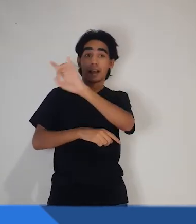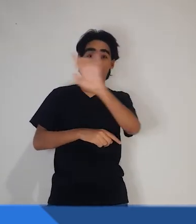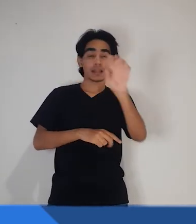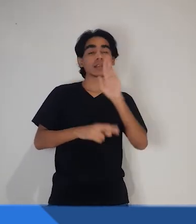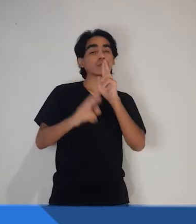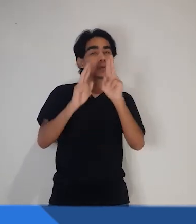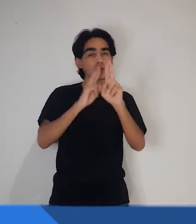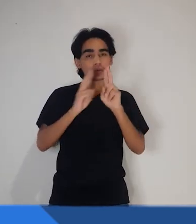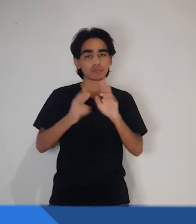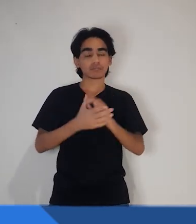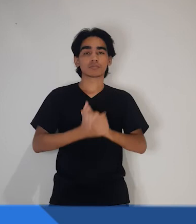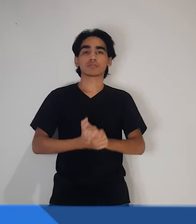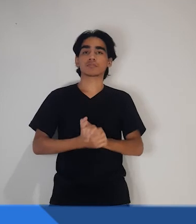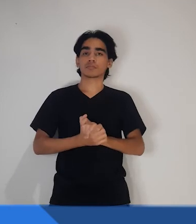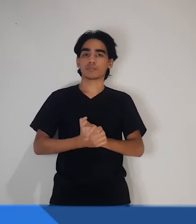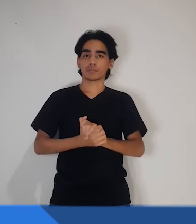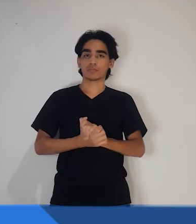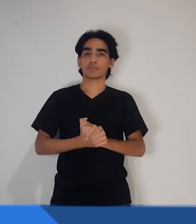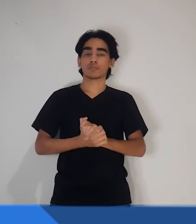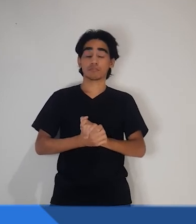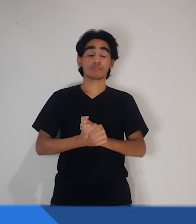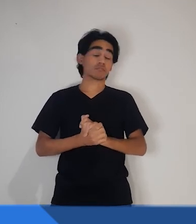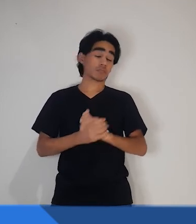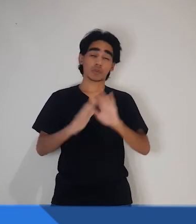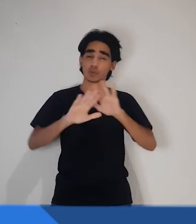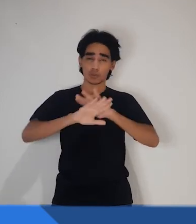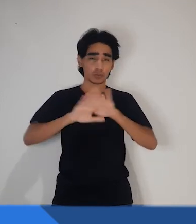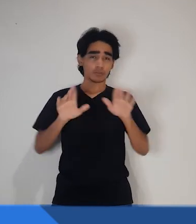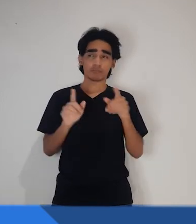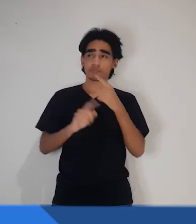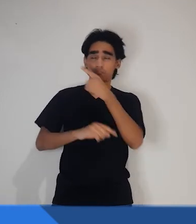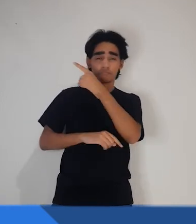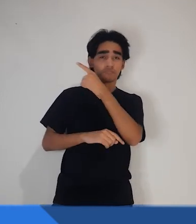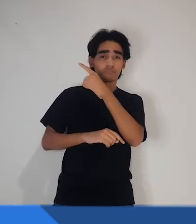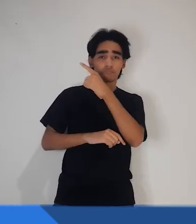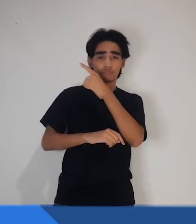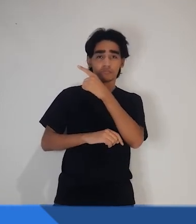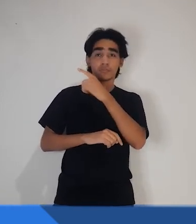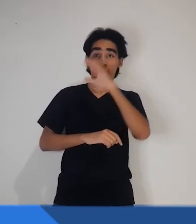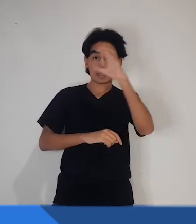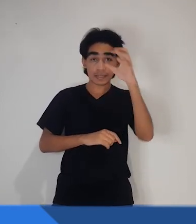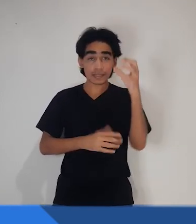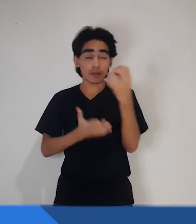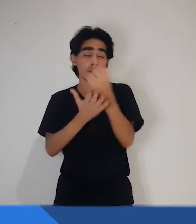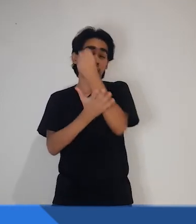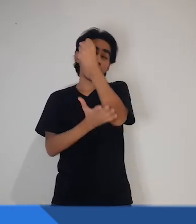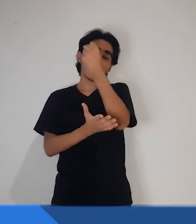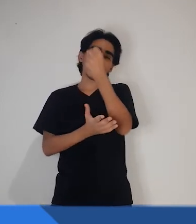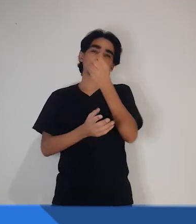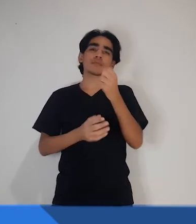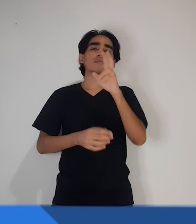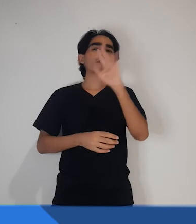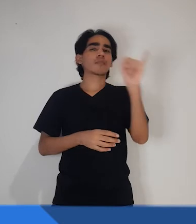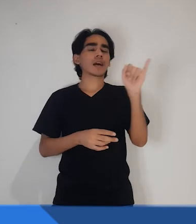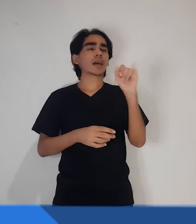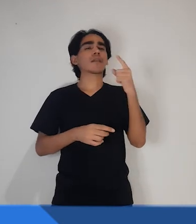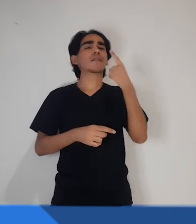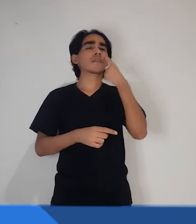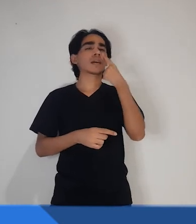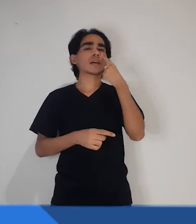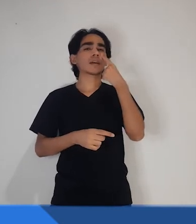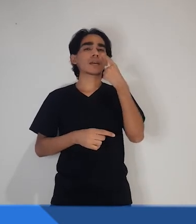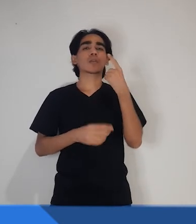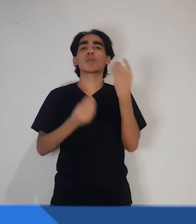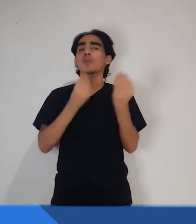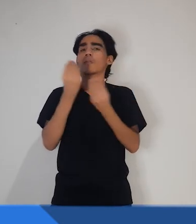resposta. Então, esse tipo de questão é basicamente isso que a gente tem que fazer. Agora eu vou salvar as mudanças e a